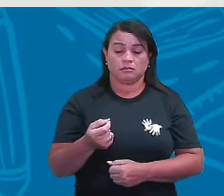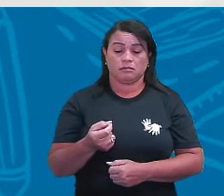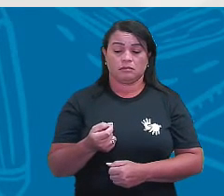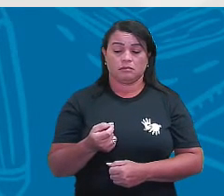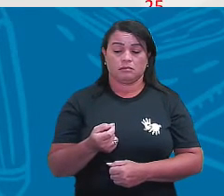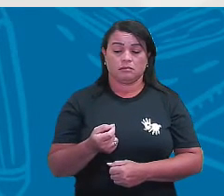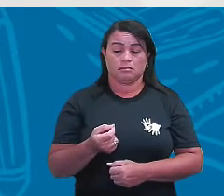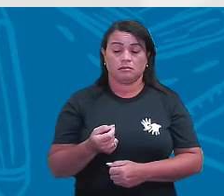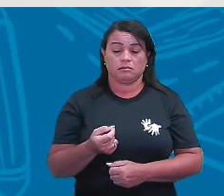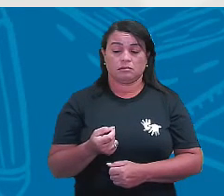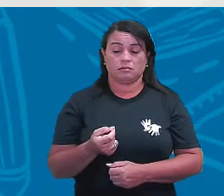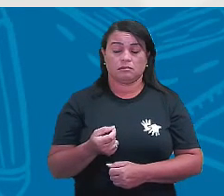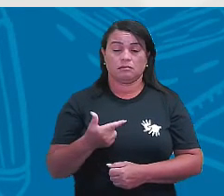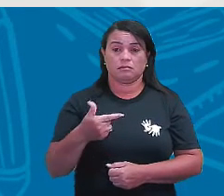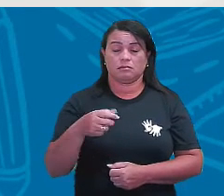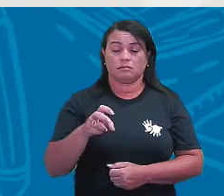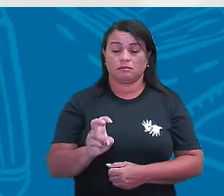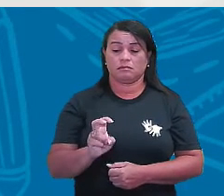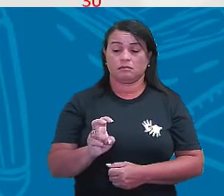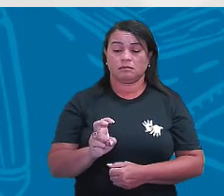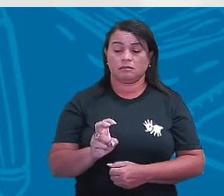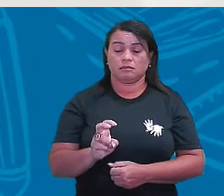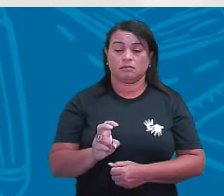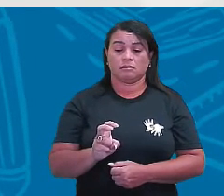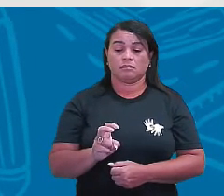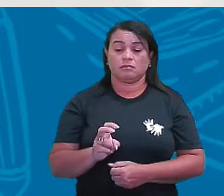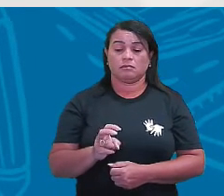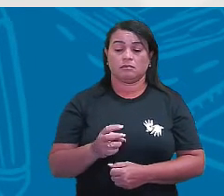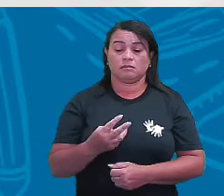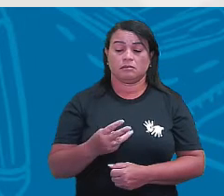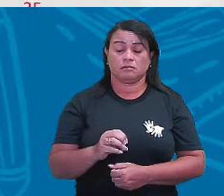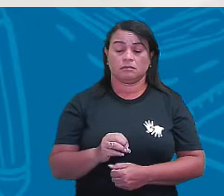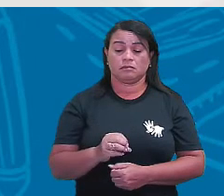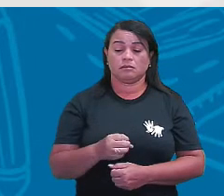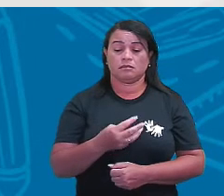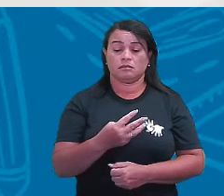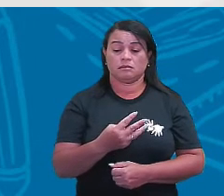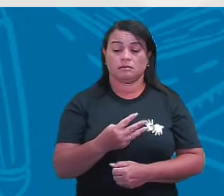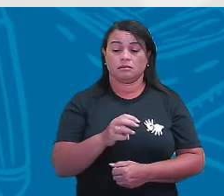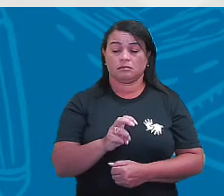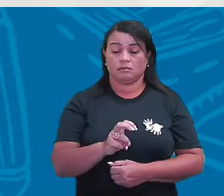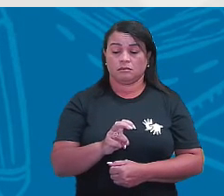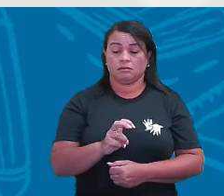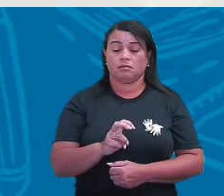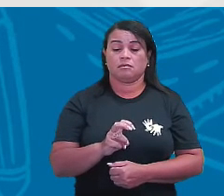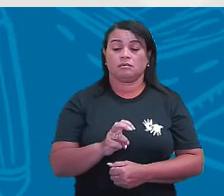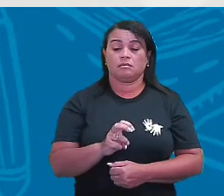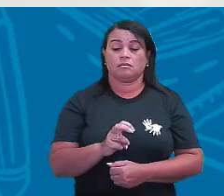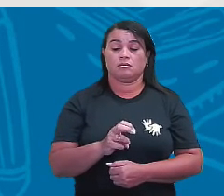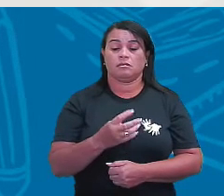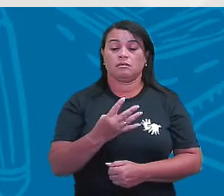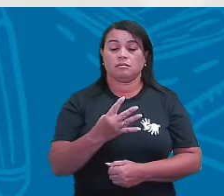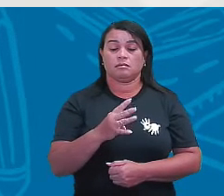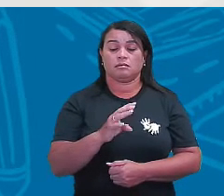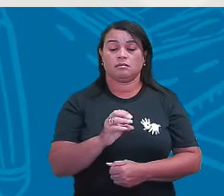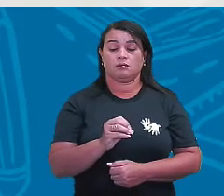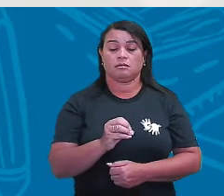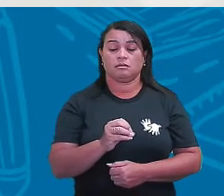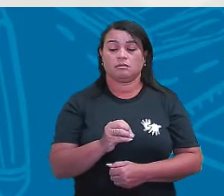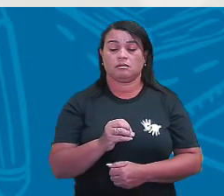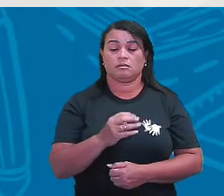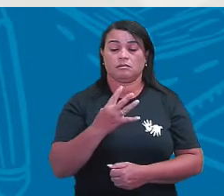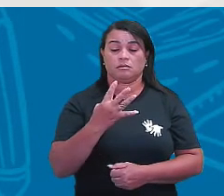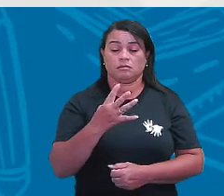Depois do 20, 25. Depois 30, 40, 35,